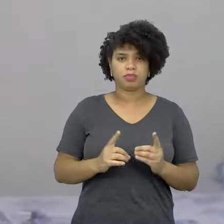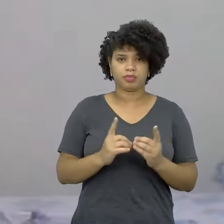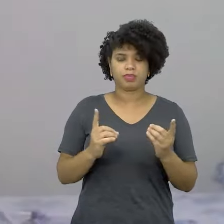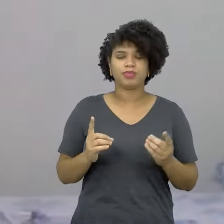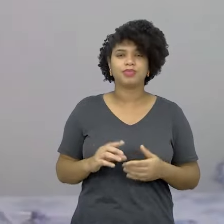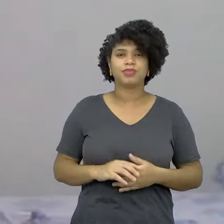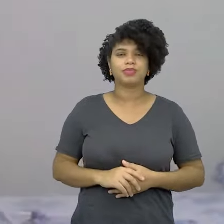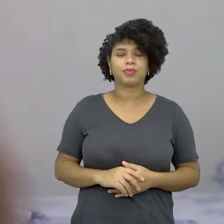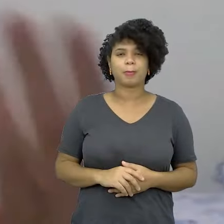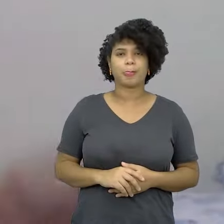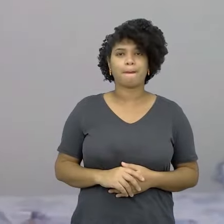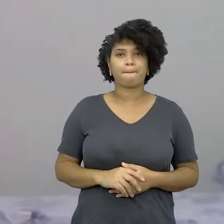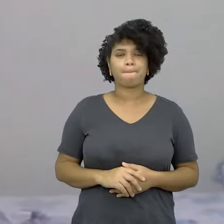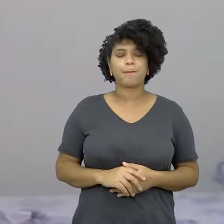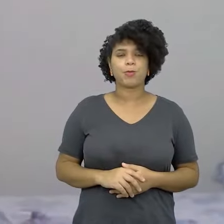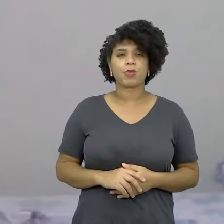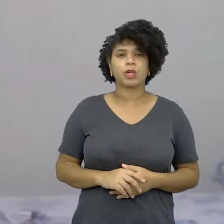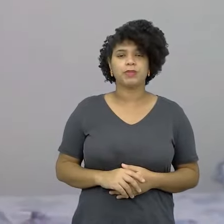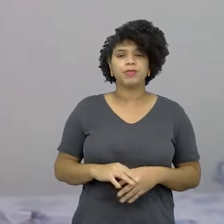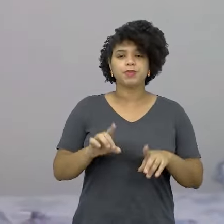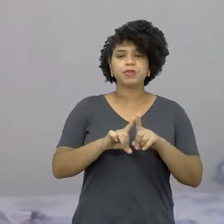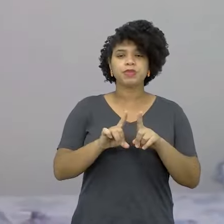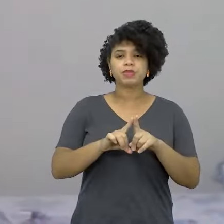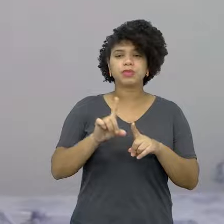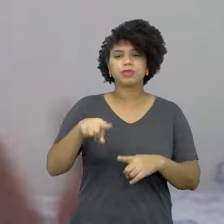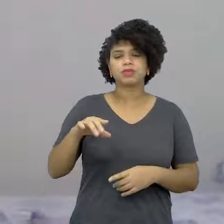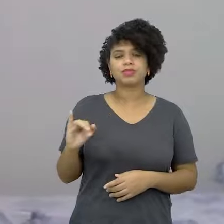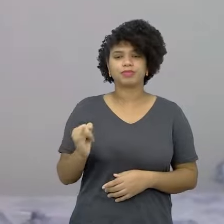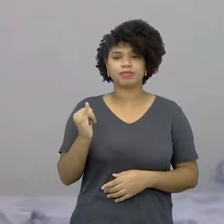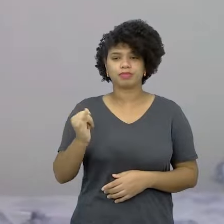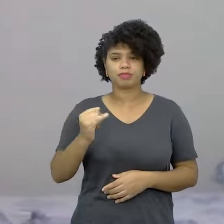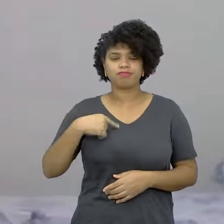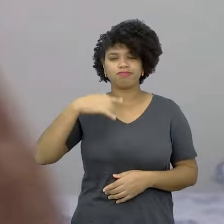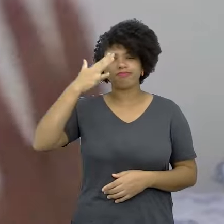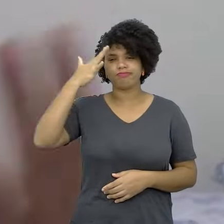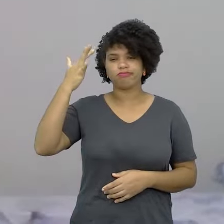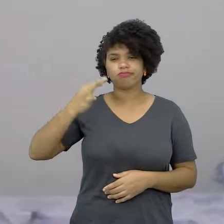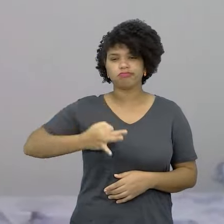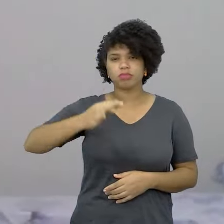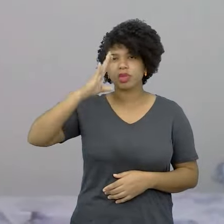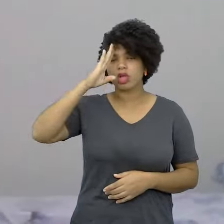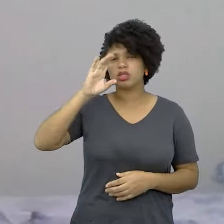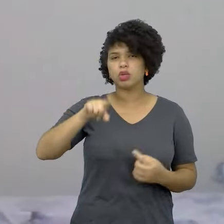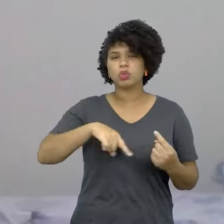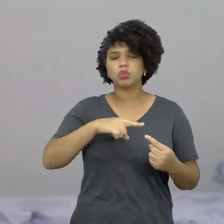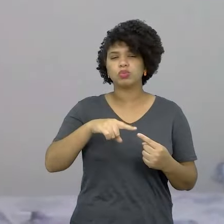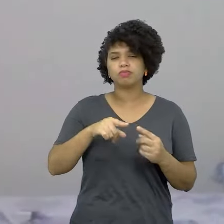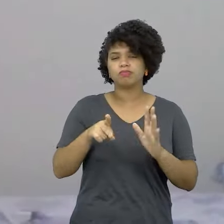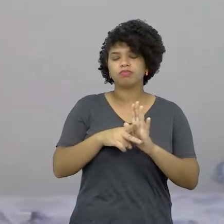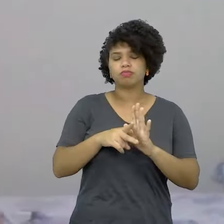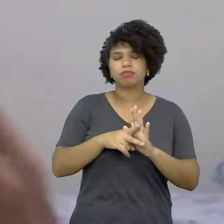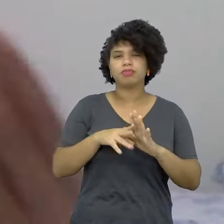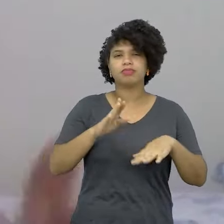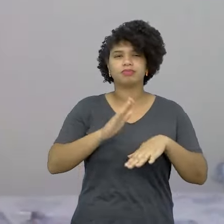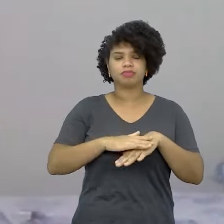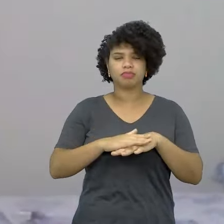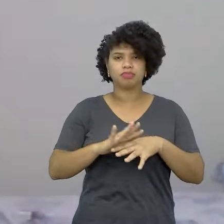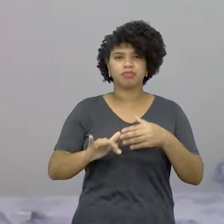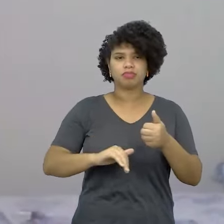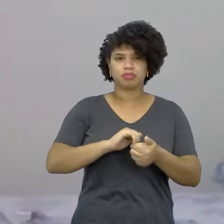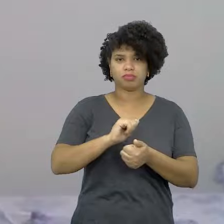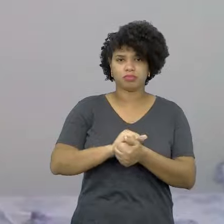elas. É importante que nós entendamos que o principal objetivo desse trabalho é